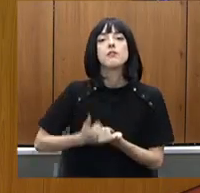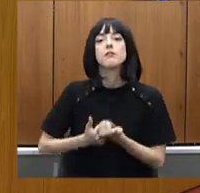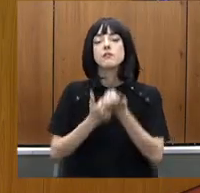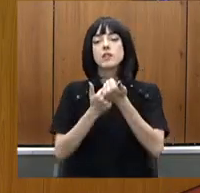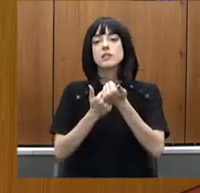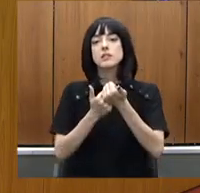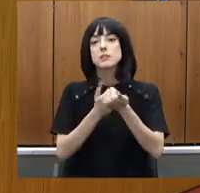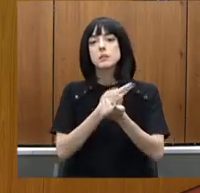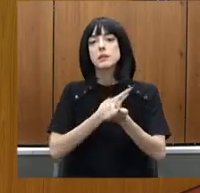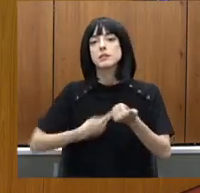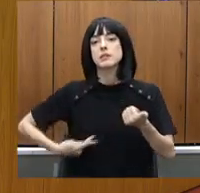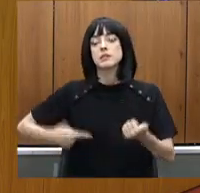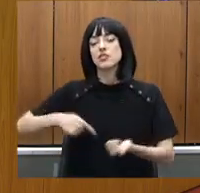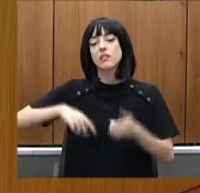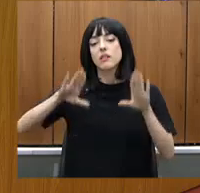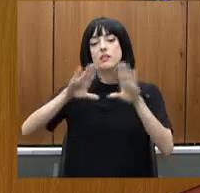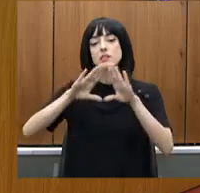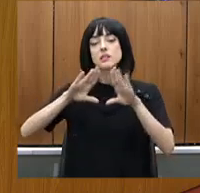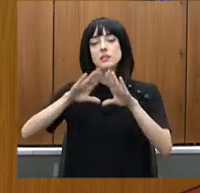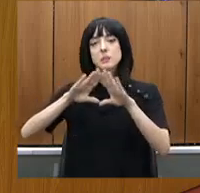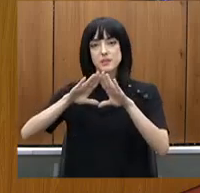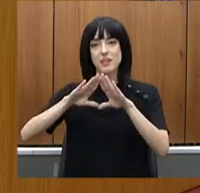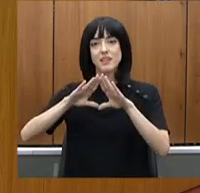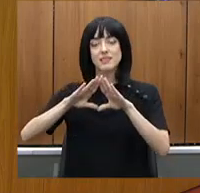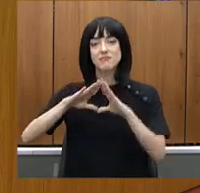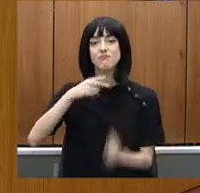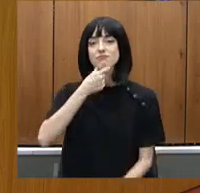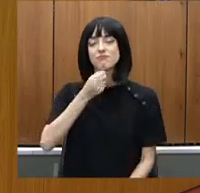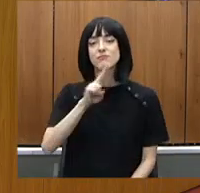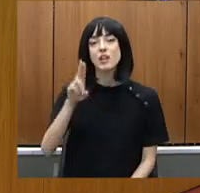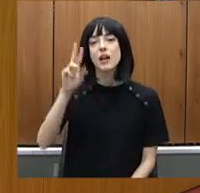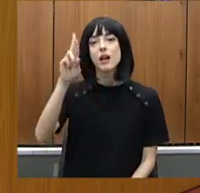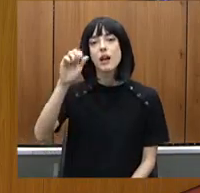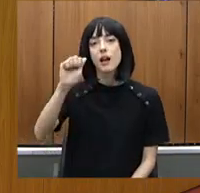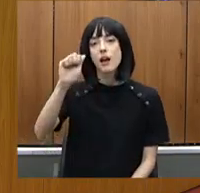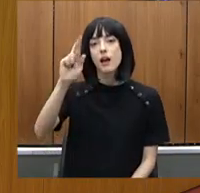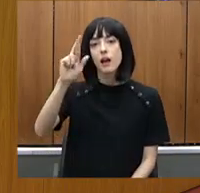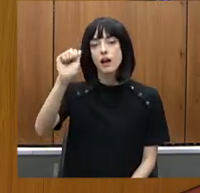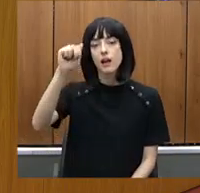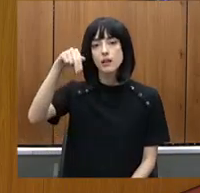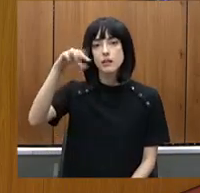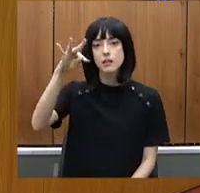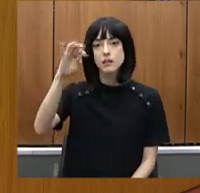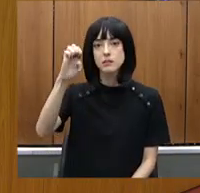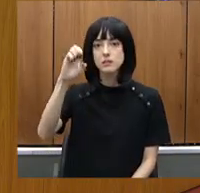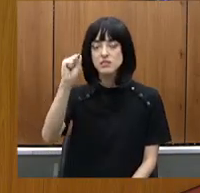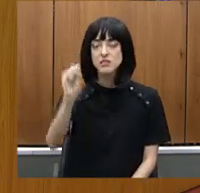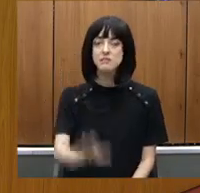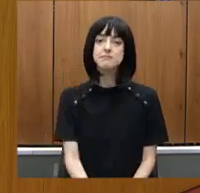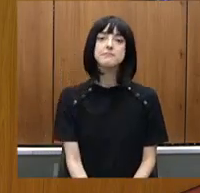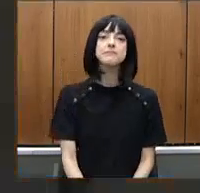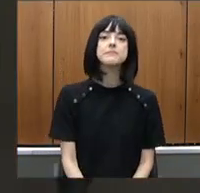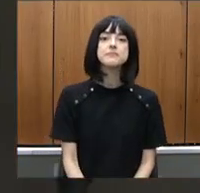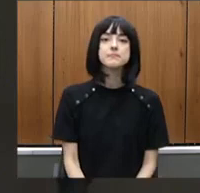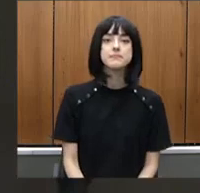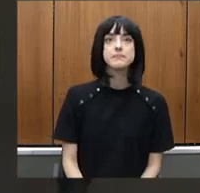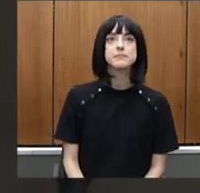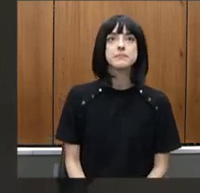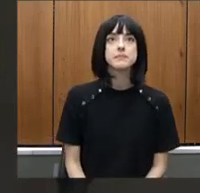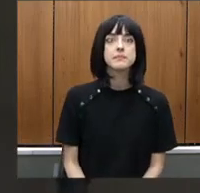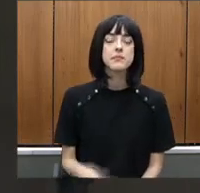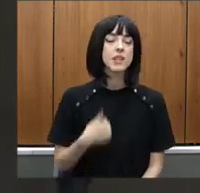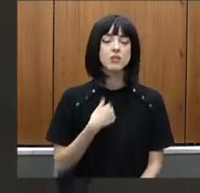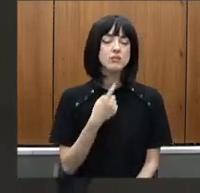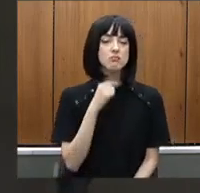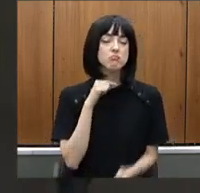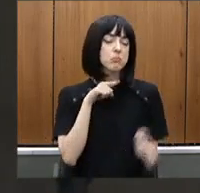Carlos Arantes para suas perguntas explanações mas é para nem a pergunta mas para